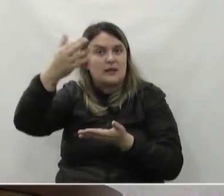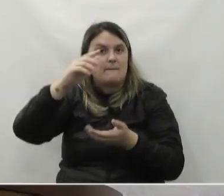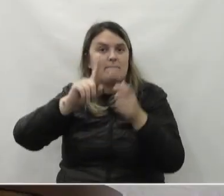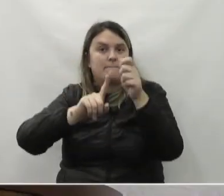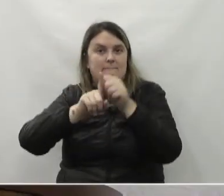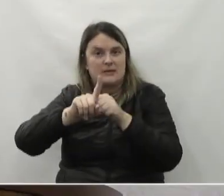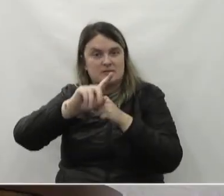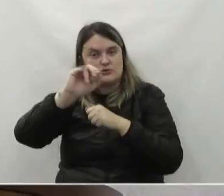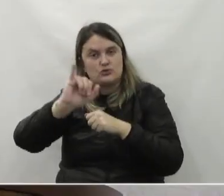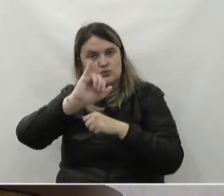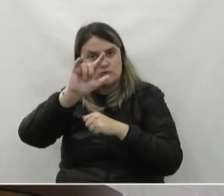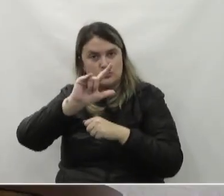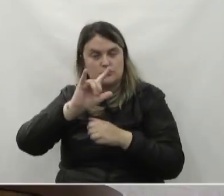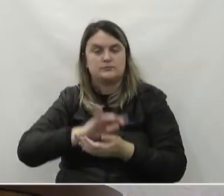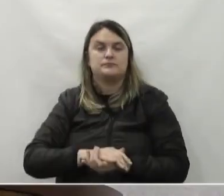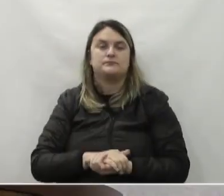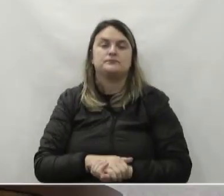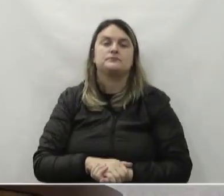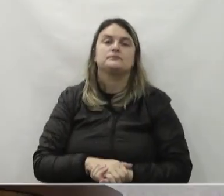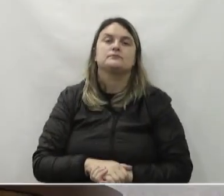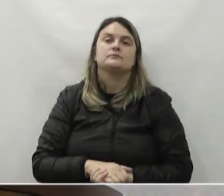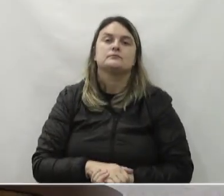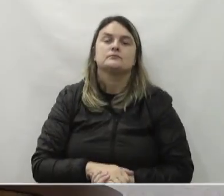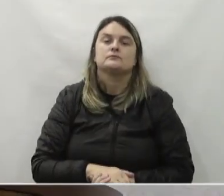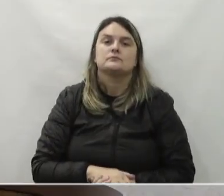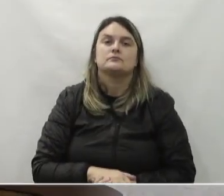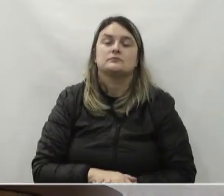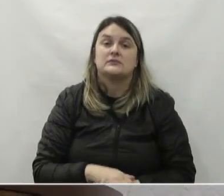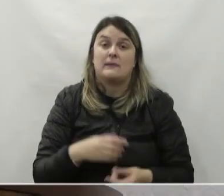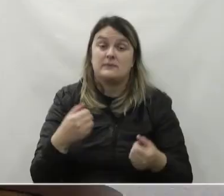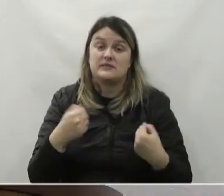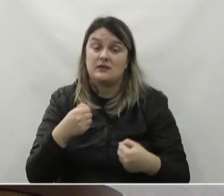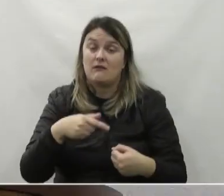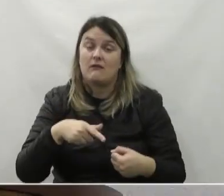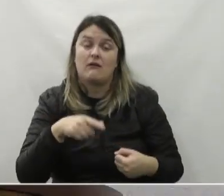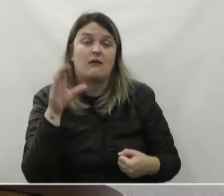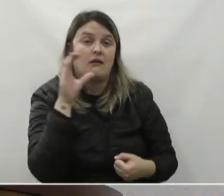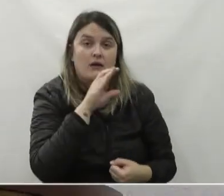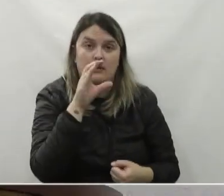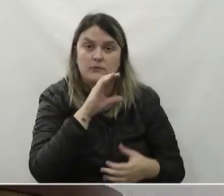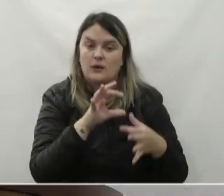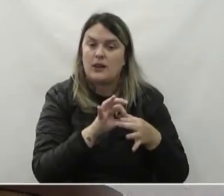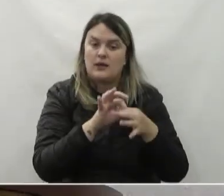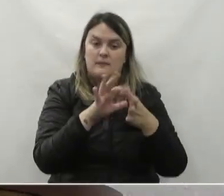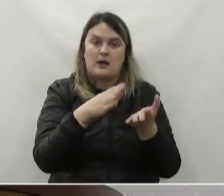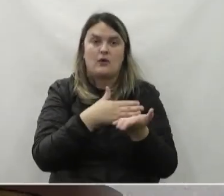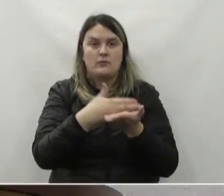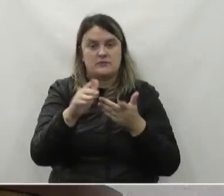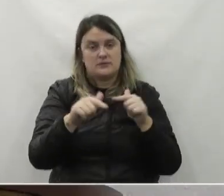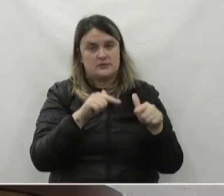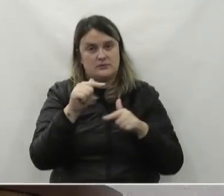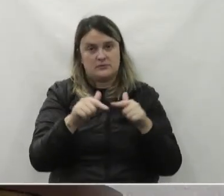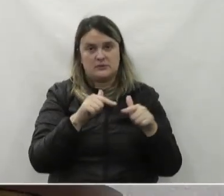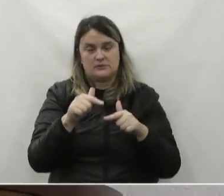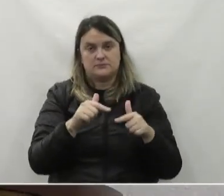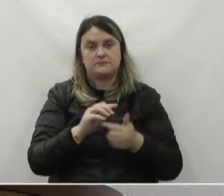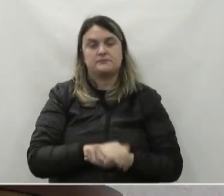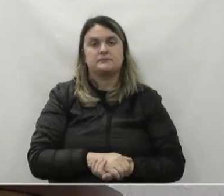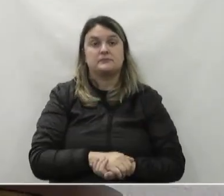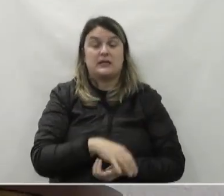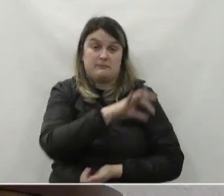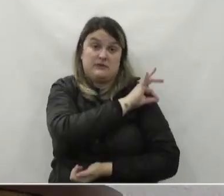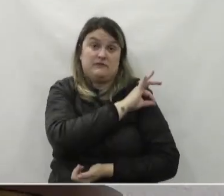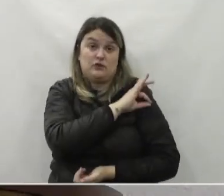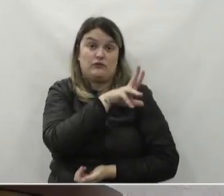o regime de urgência para cá, para a gente poder já o quanto antes estar liberando essa ordem de serviço para que o prefeito